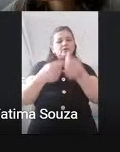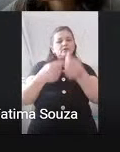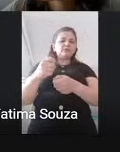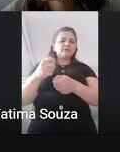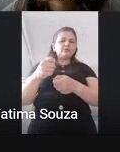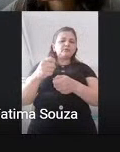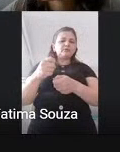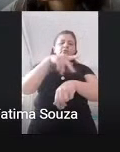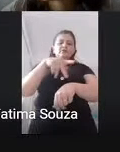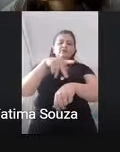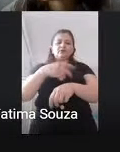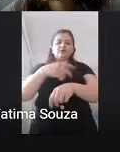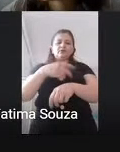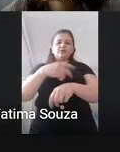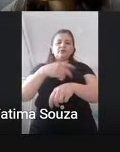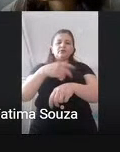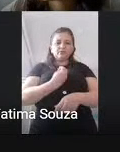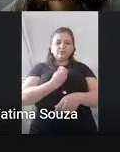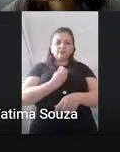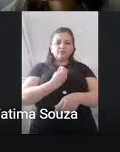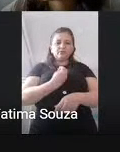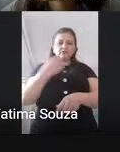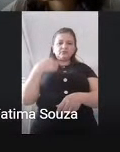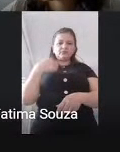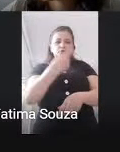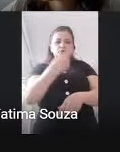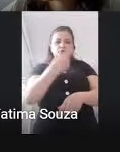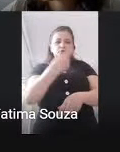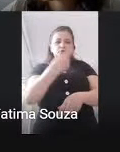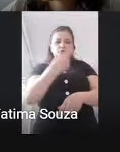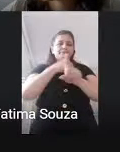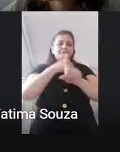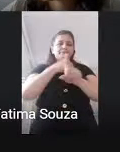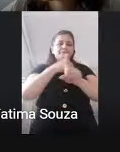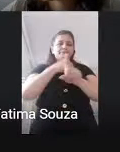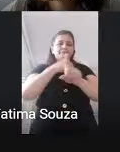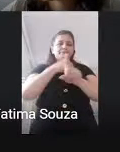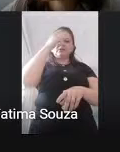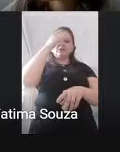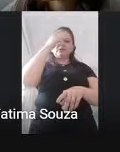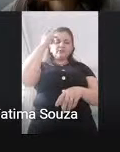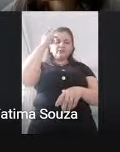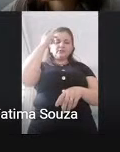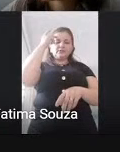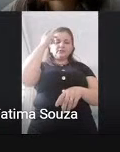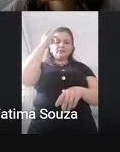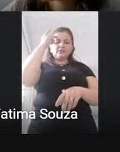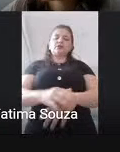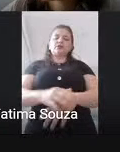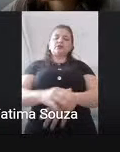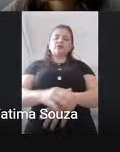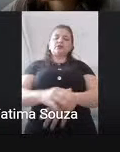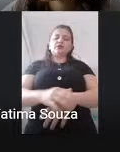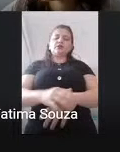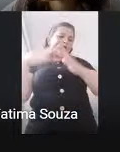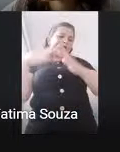gente está vivendo uma dessa aqui no nosso país, né? Essas pessoas são empurradas para a rua, porque eu acredito que ninguém quer viver na rua, né?